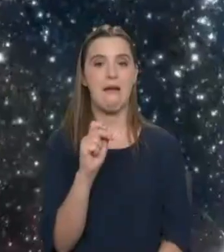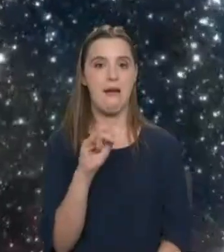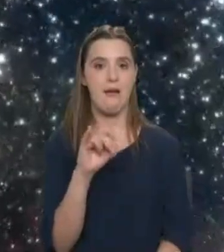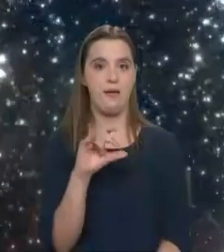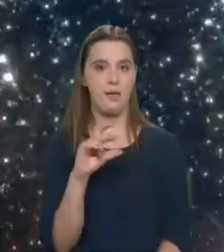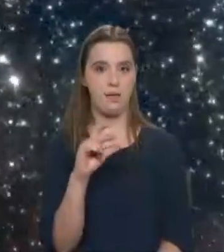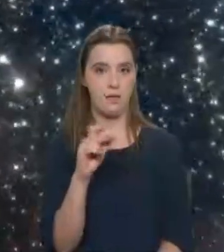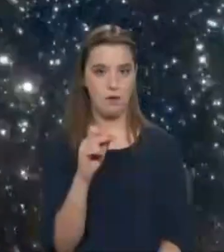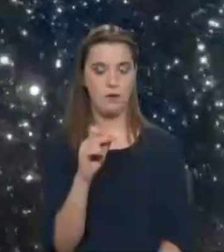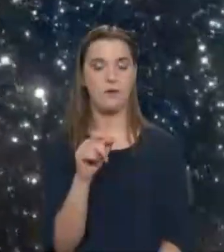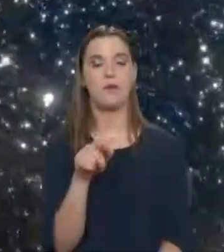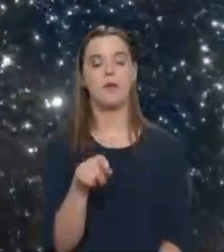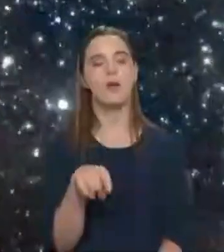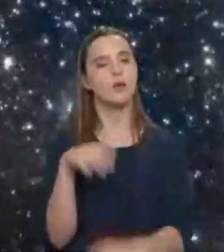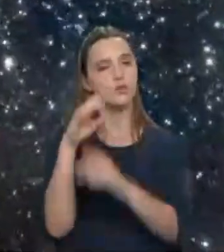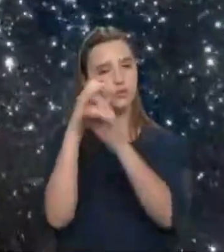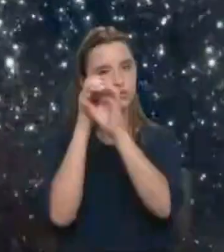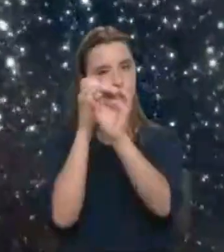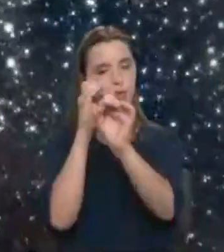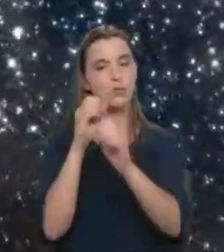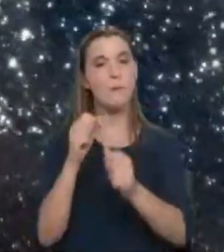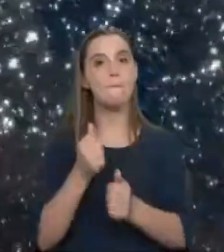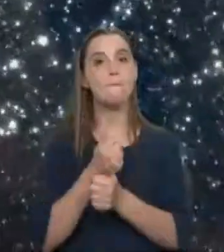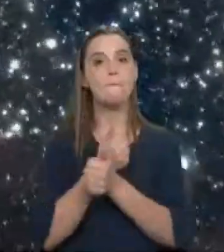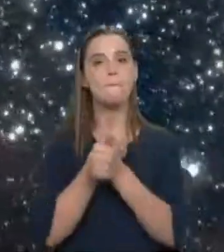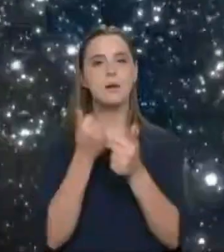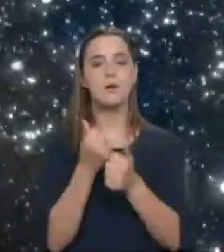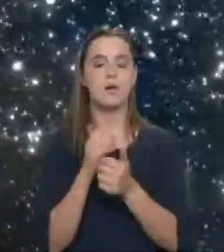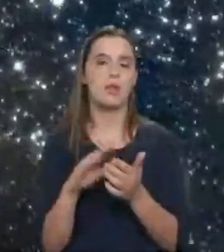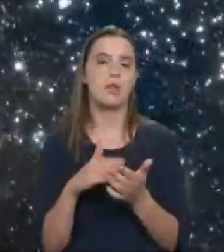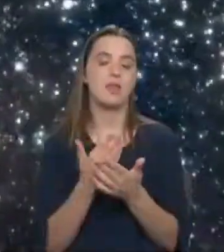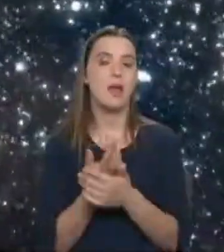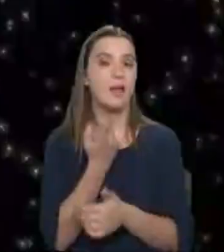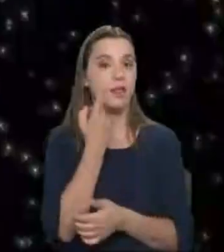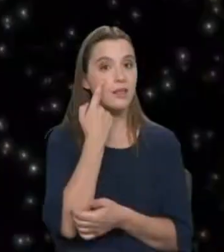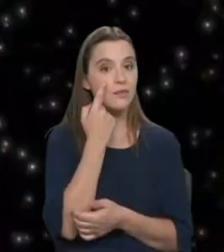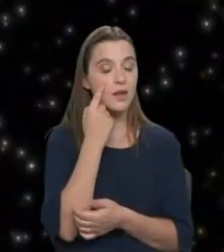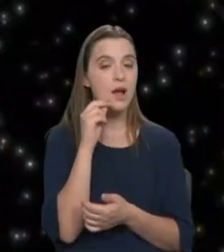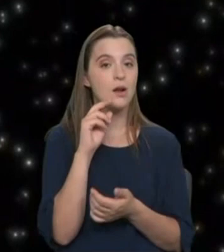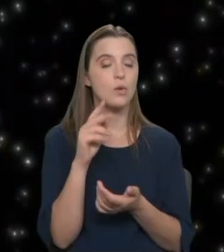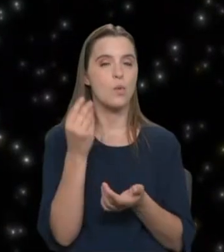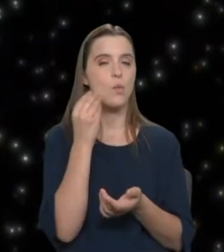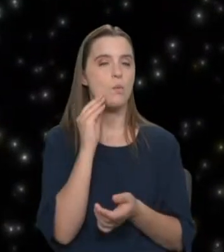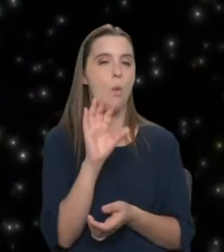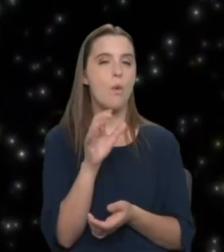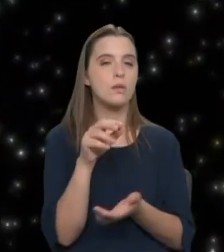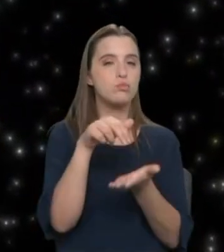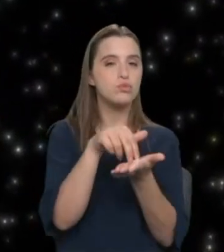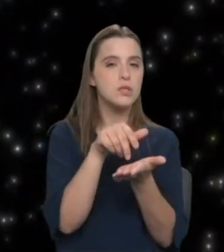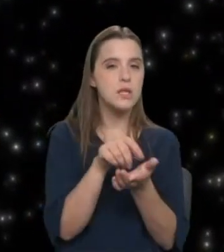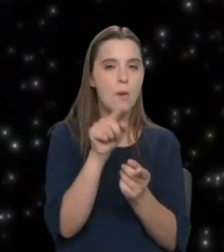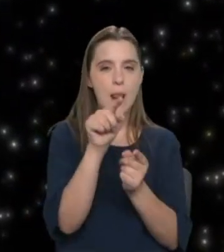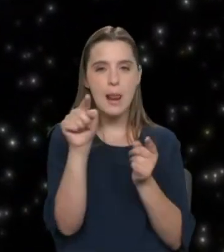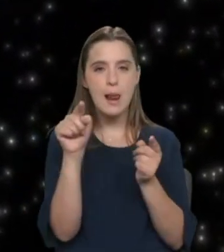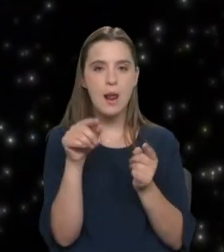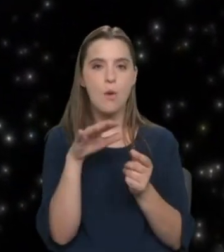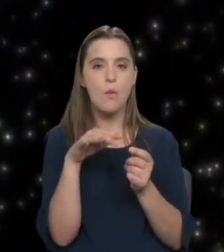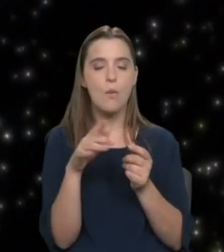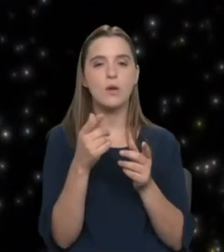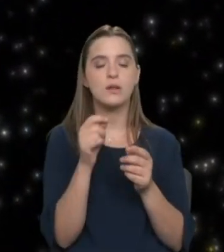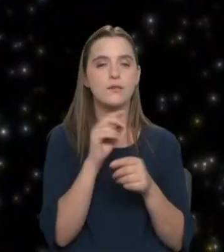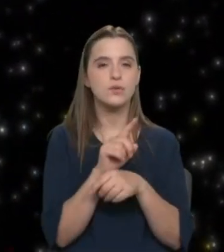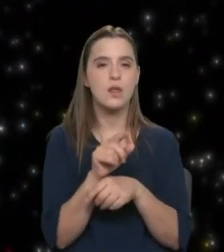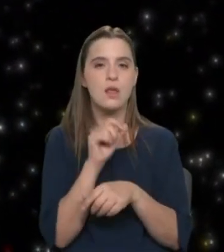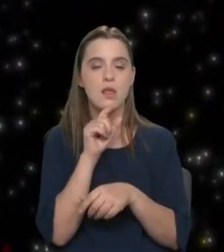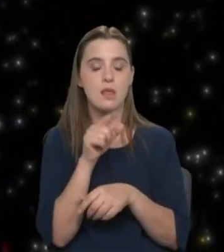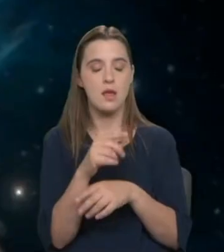o melhor telescópio que nós temos neste momento para identificar a posição e a velocidade e as características químicas de estrelas na nossa própria galáxia. É um telescópio da